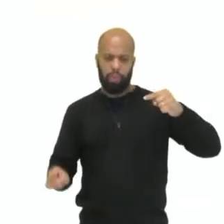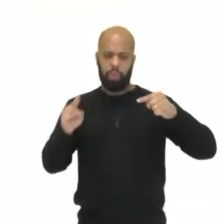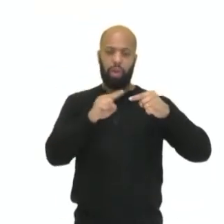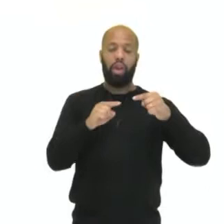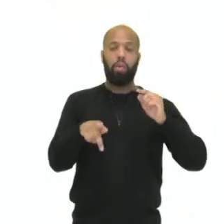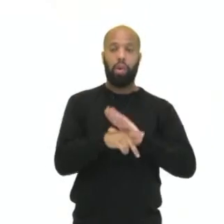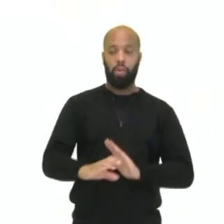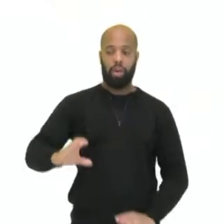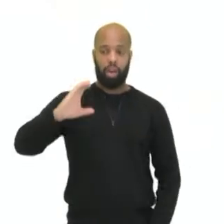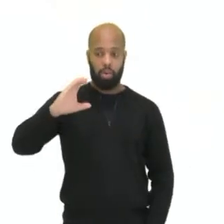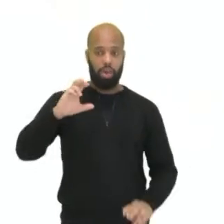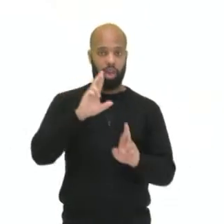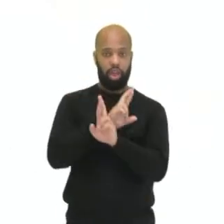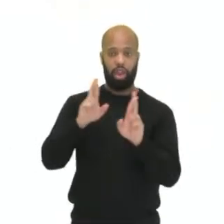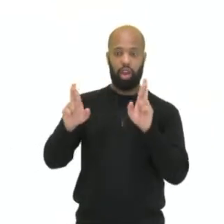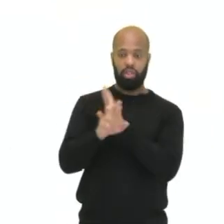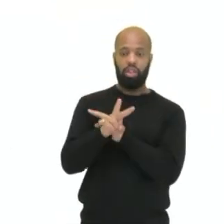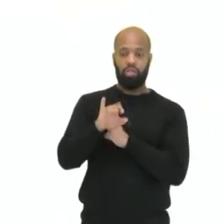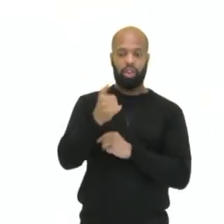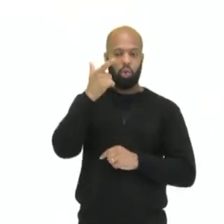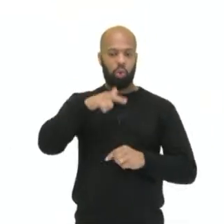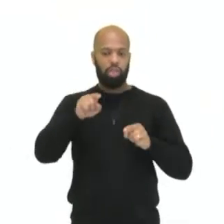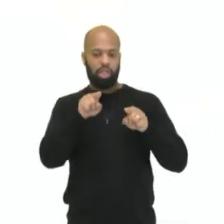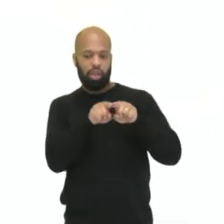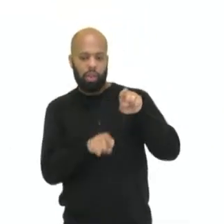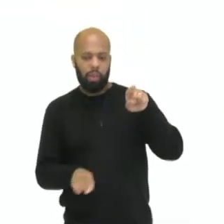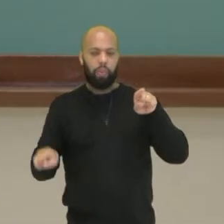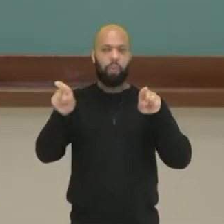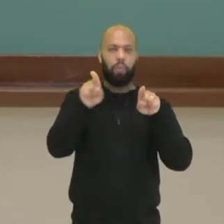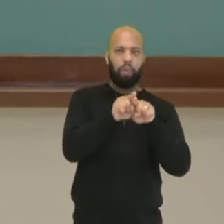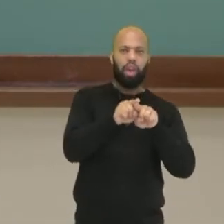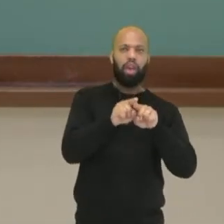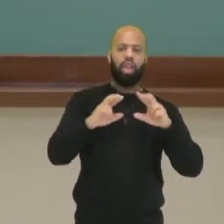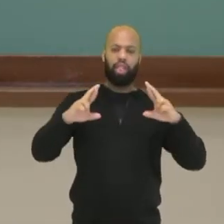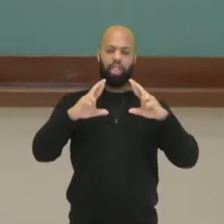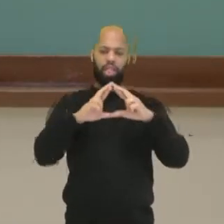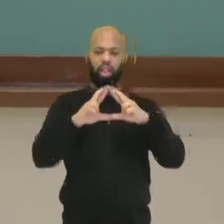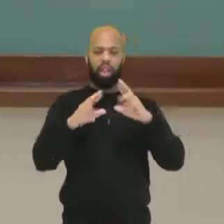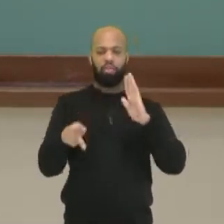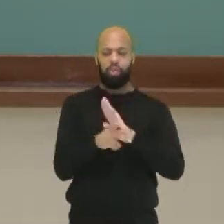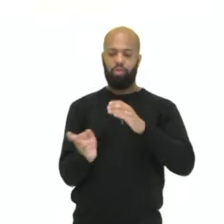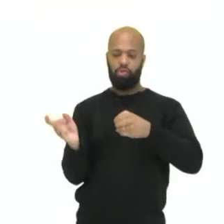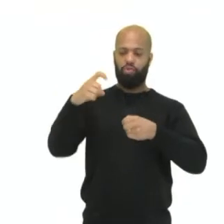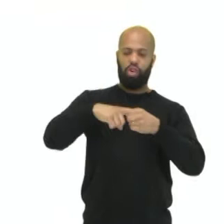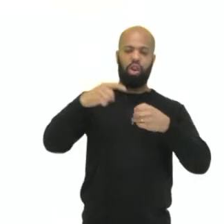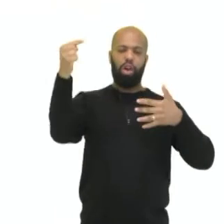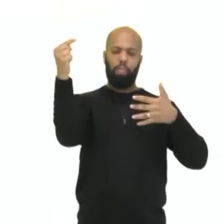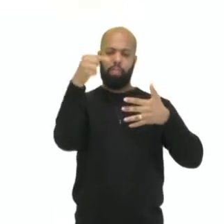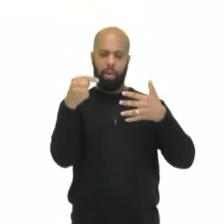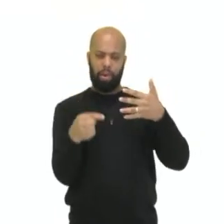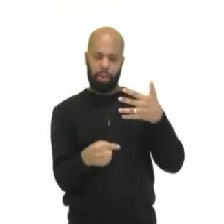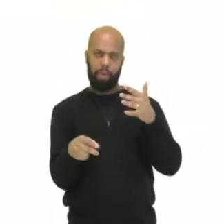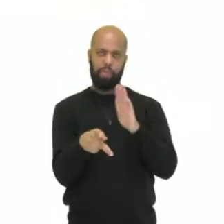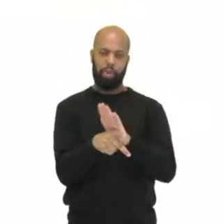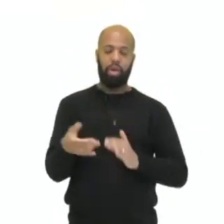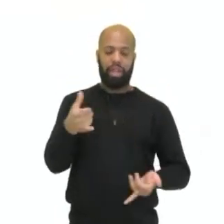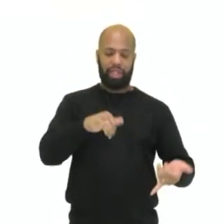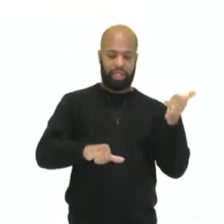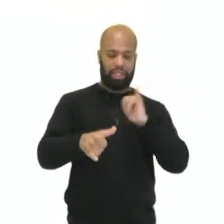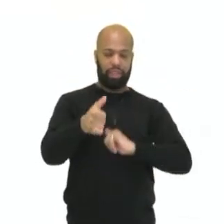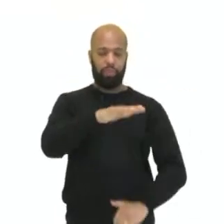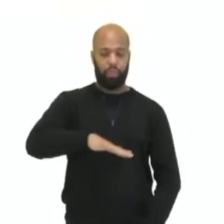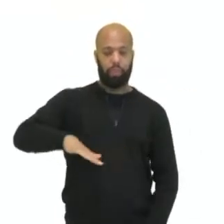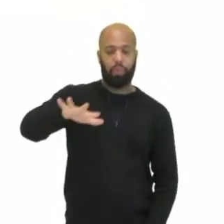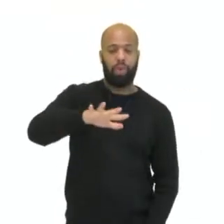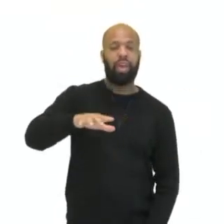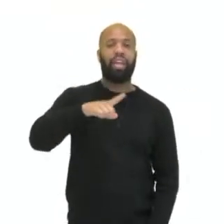acontecem na natureza para garantir a reciclagem, o ciclo e o reciclo, vamos dizer assim, de elementos químicos no meio. Então, essa